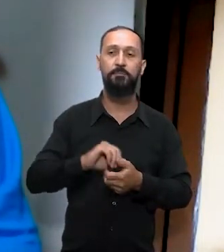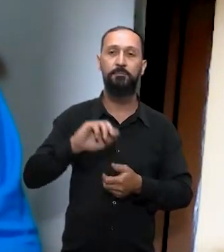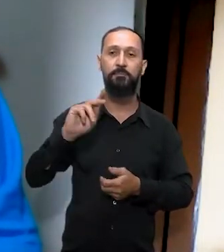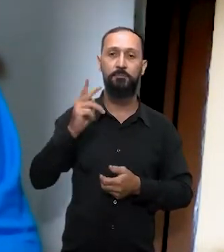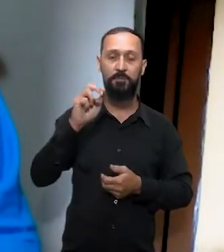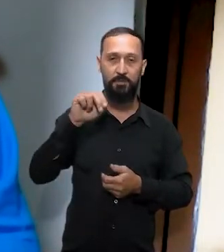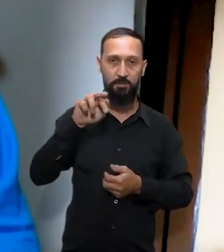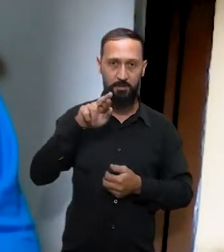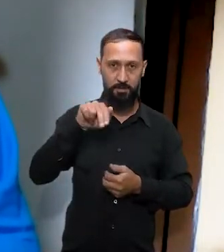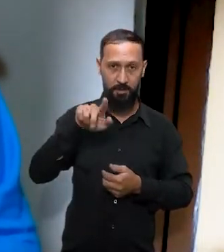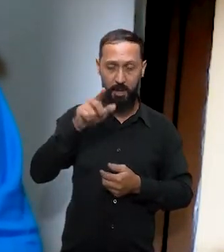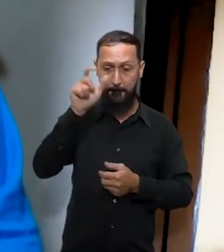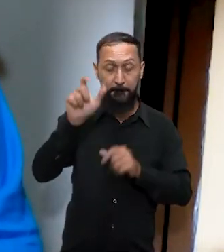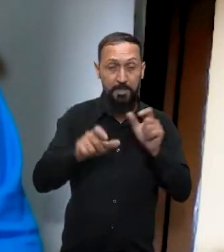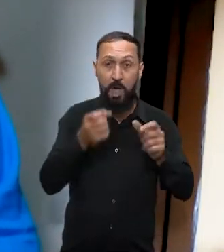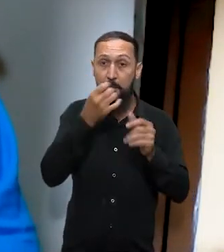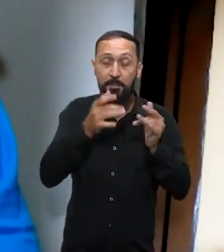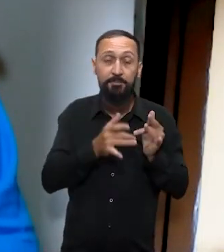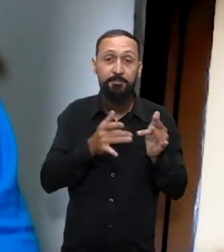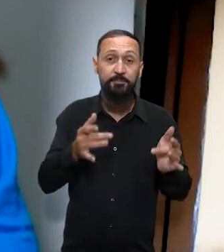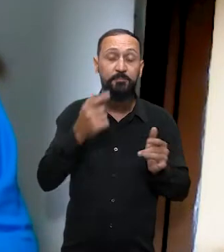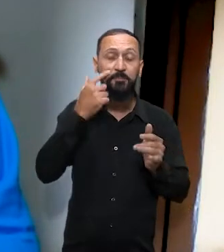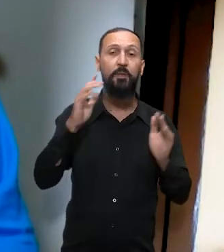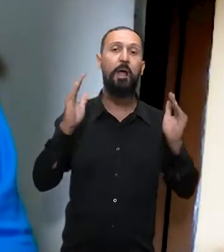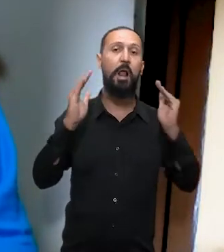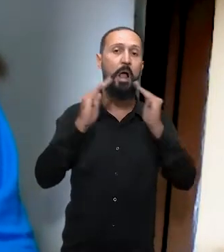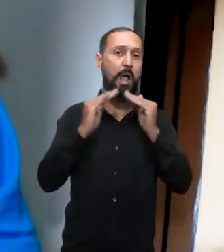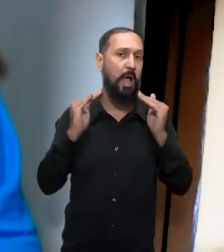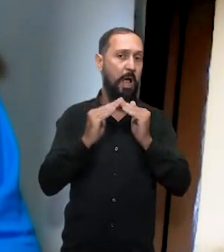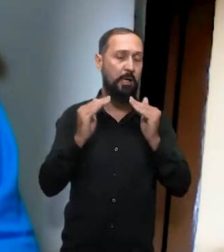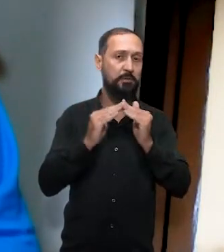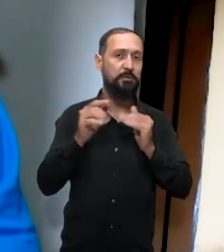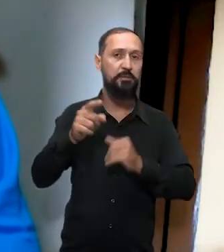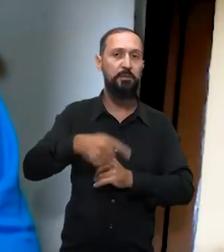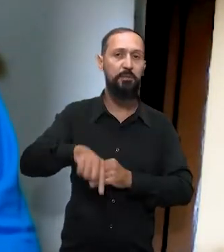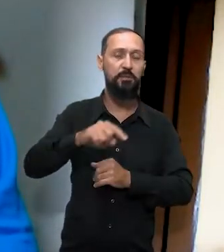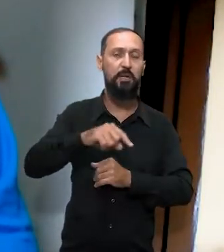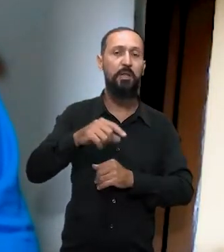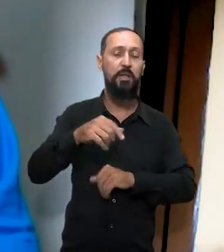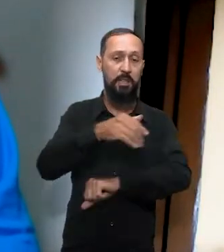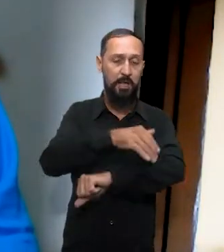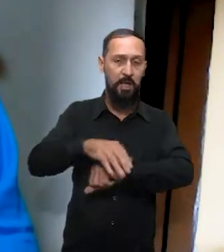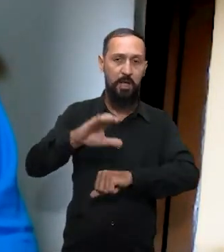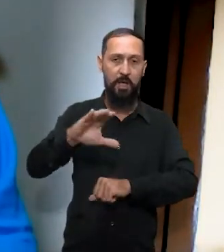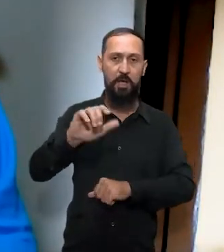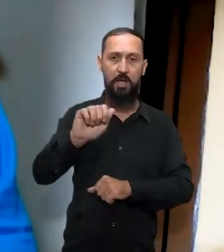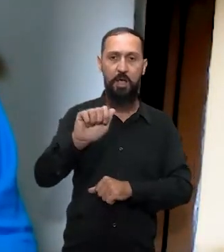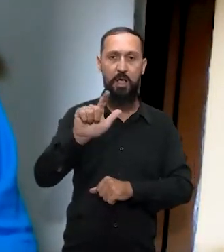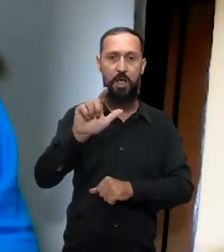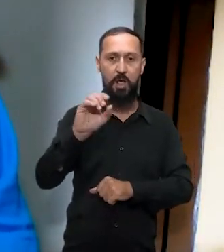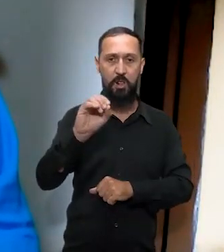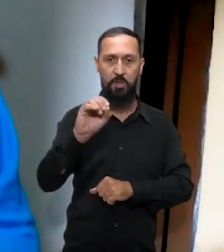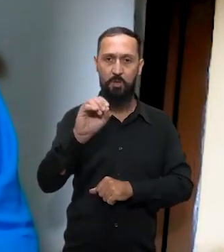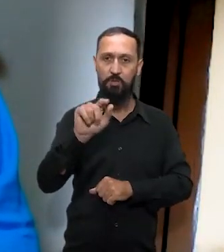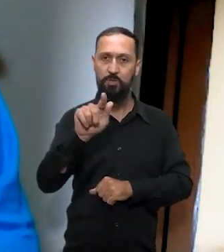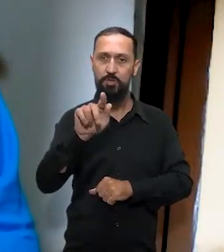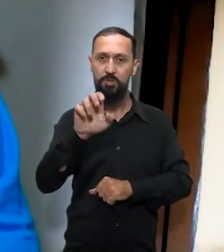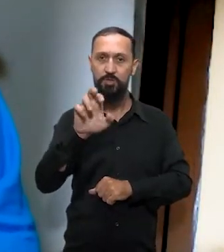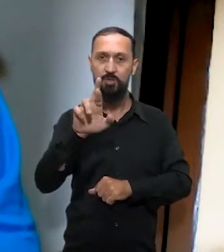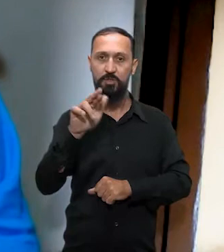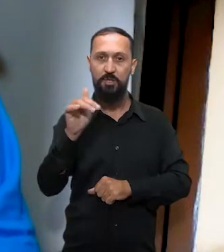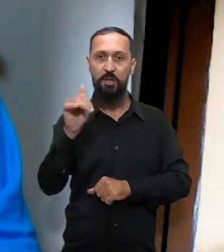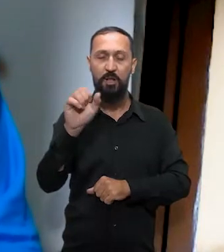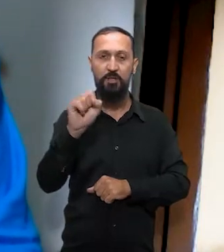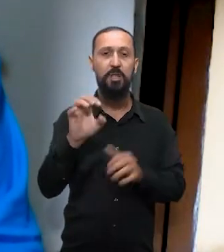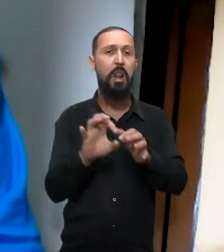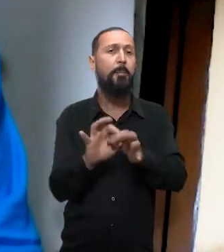o Henrique era uma pessoa extremamente generosa, então aquele casarão ali da Avenida Calógeras,